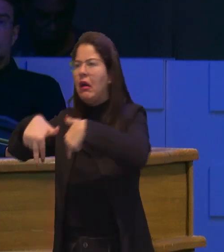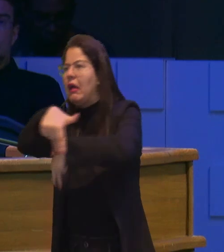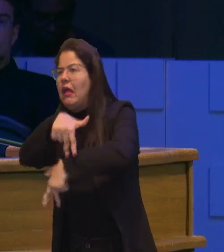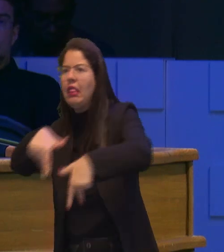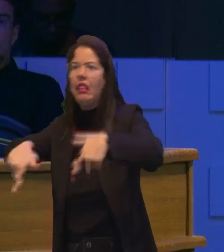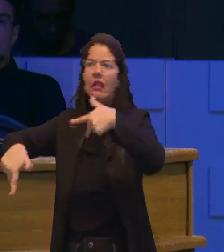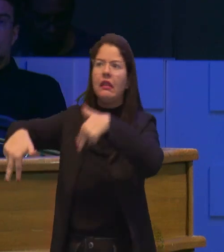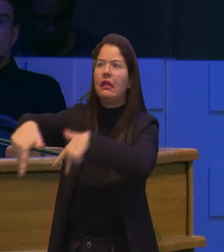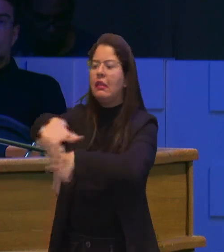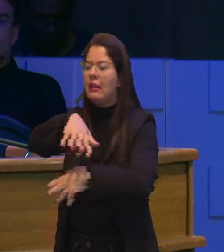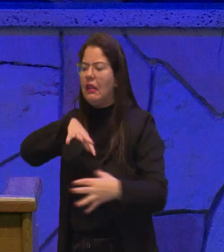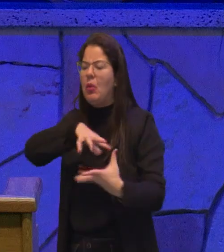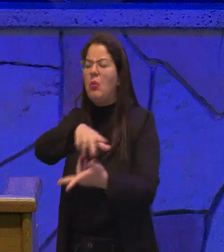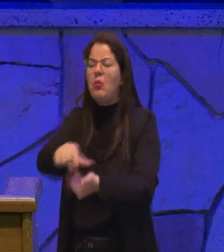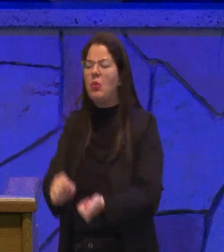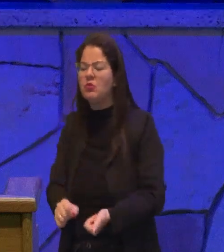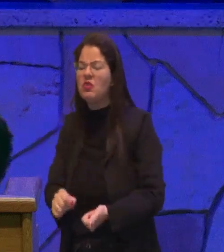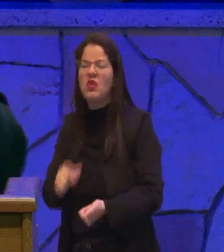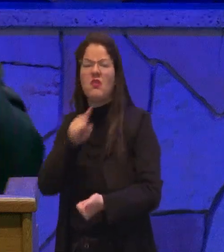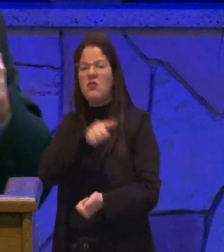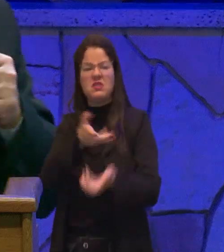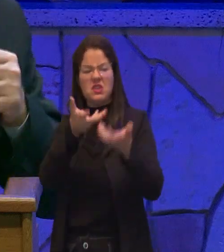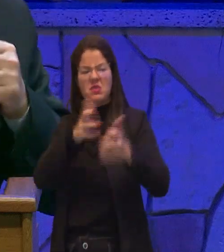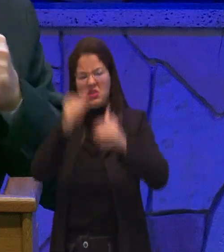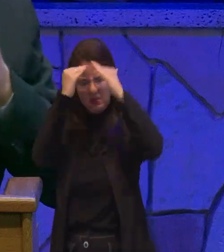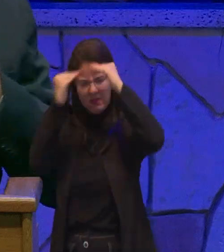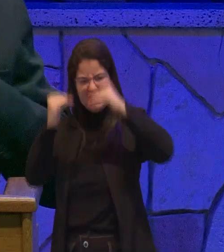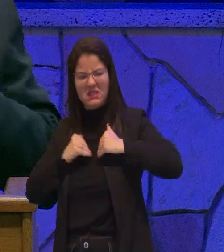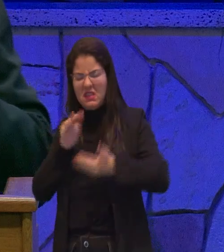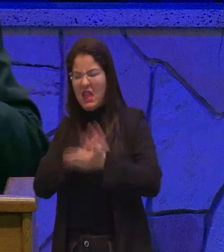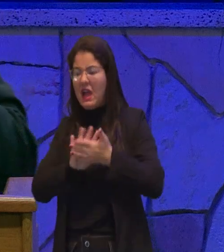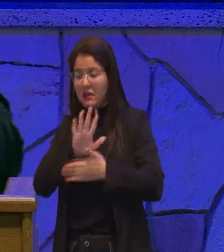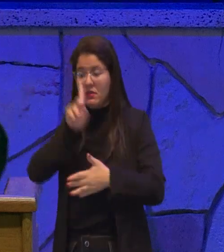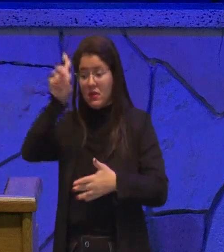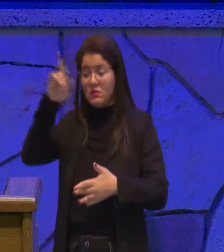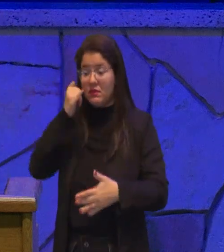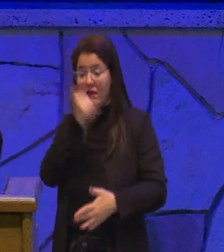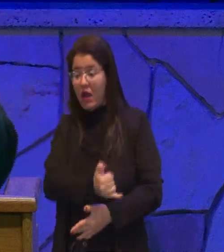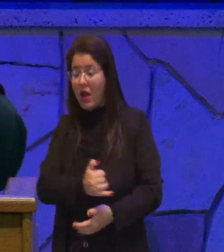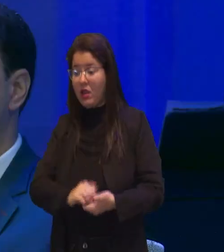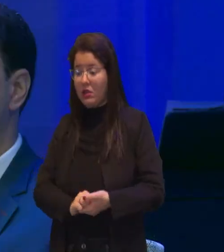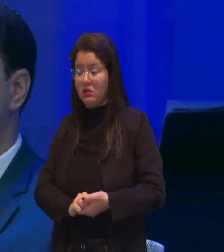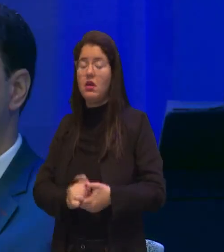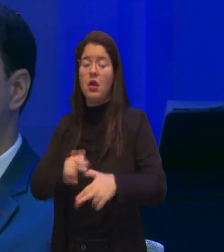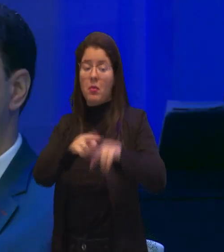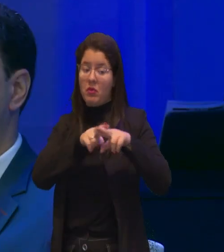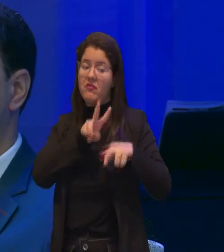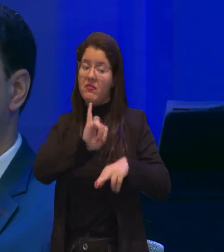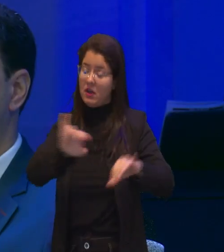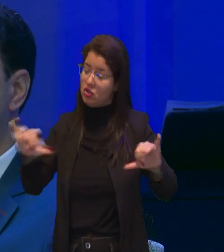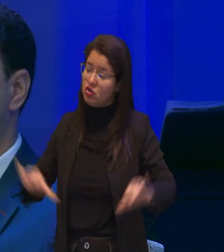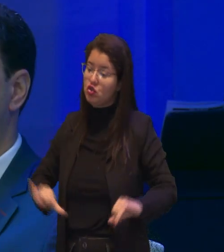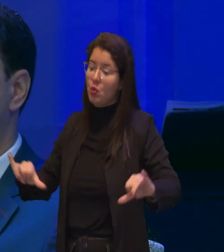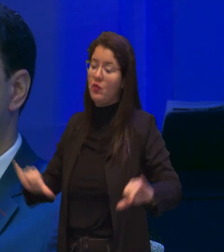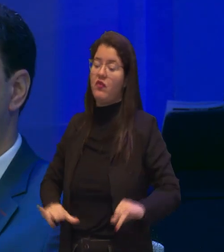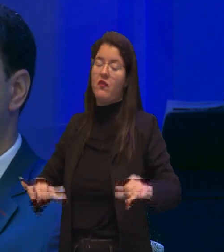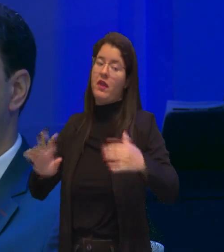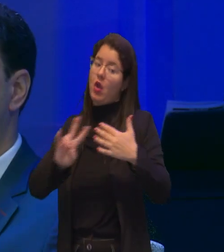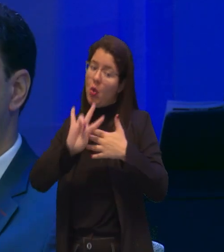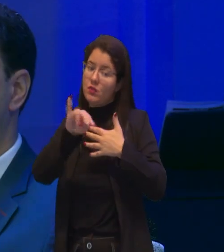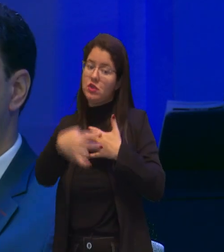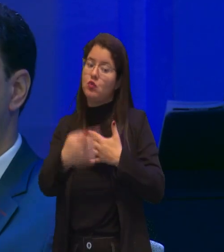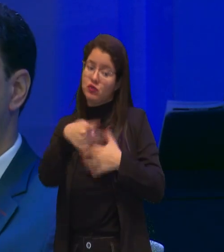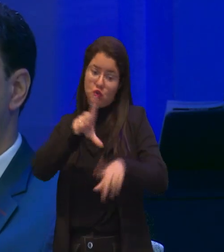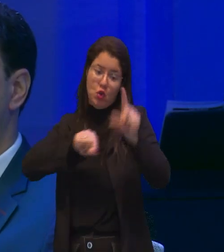Você negligenciou o meu mandamento, você não obedeceu ao meu mandamento. E por isso você sofrerá as consequências da